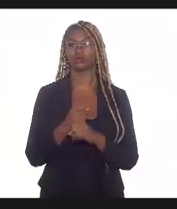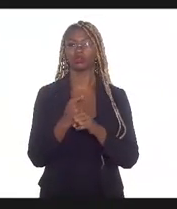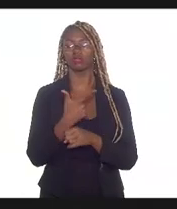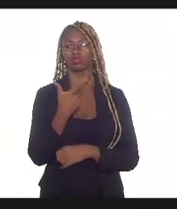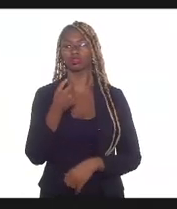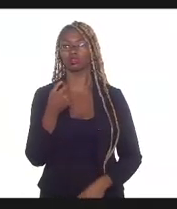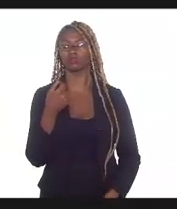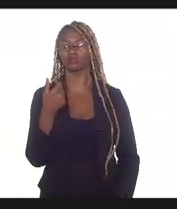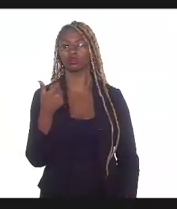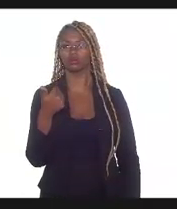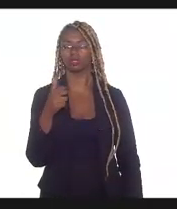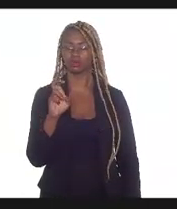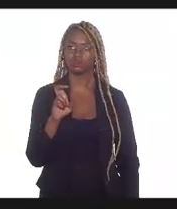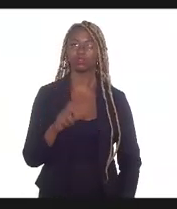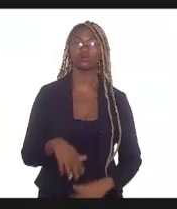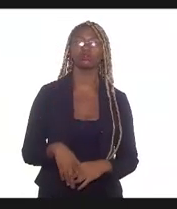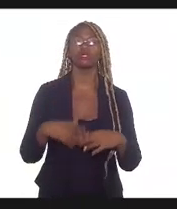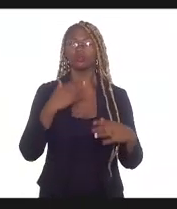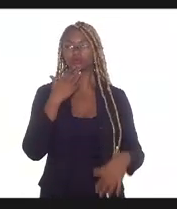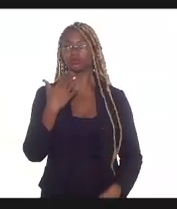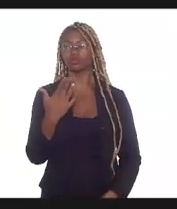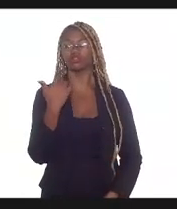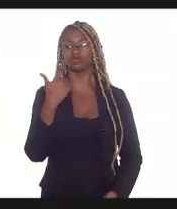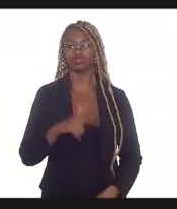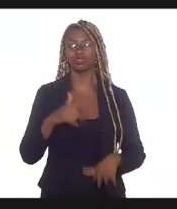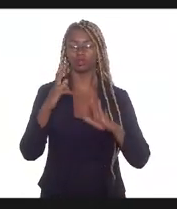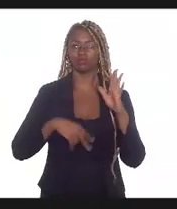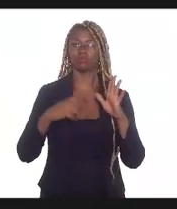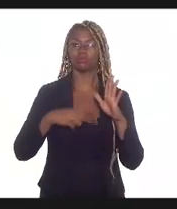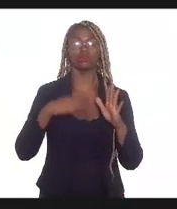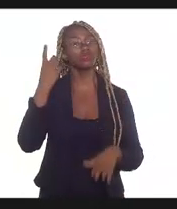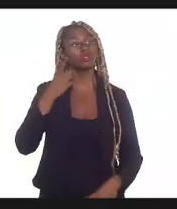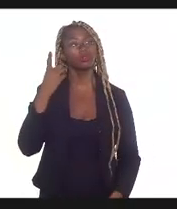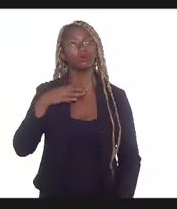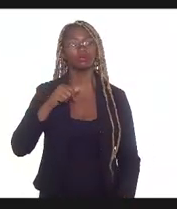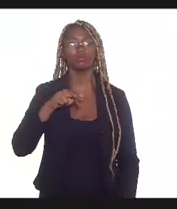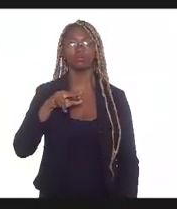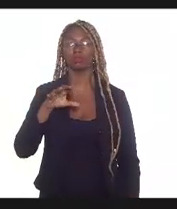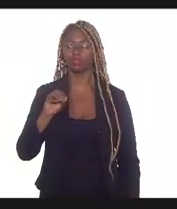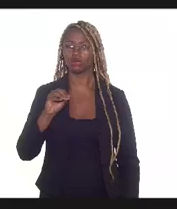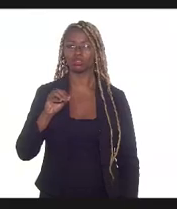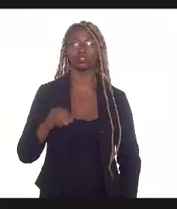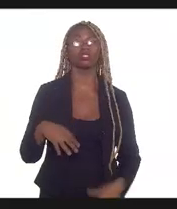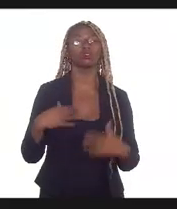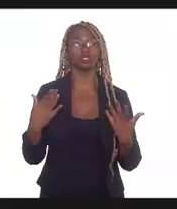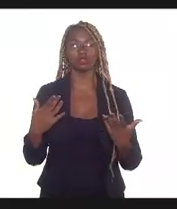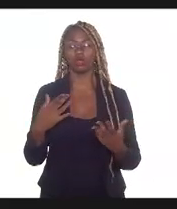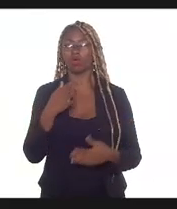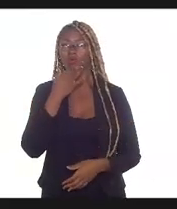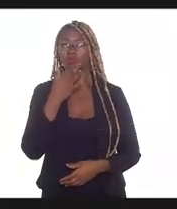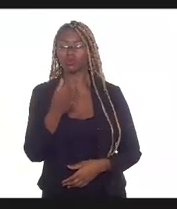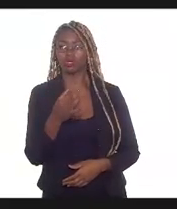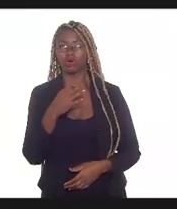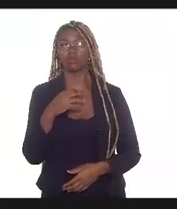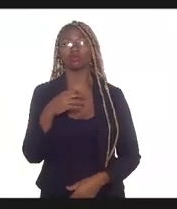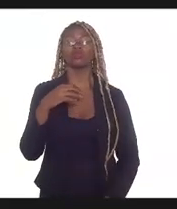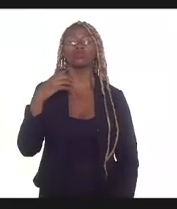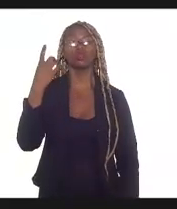402/2015, retorno de pedido de vistas, deputado Márcio Pacheco, sem voto. O parecer, deputado Rodrigo Amorim, é